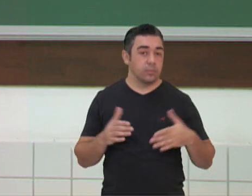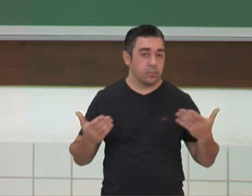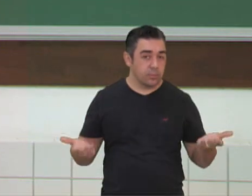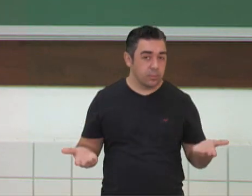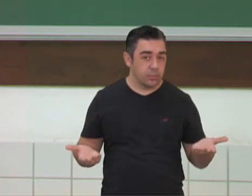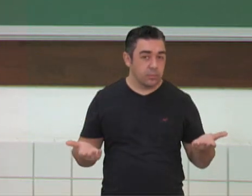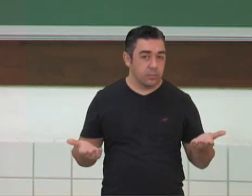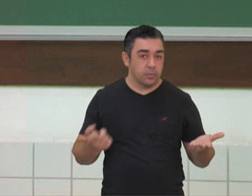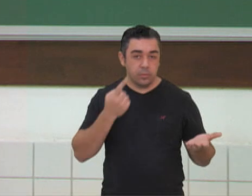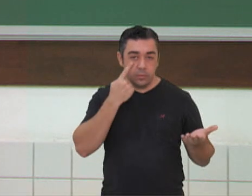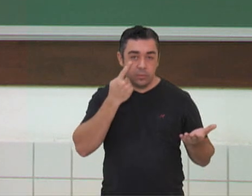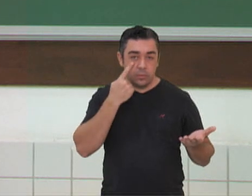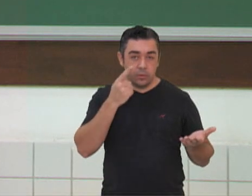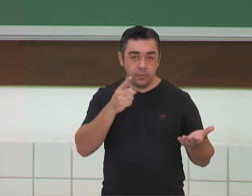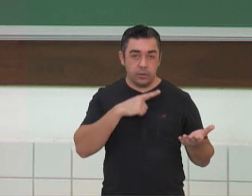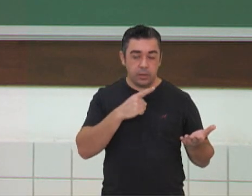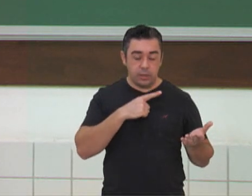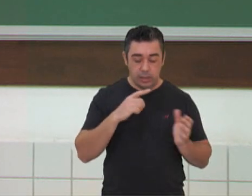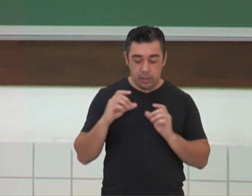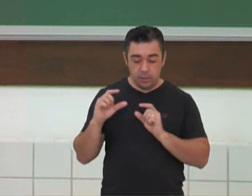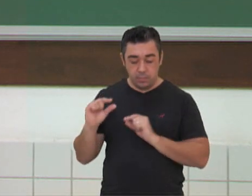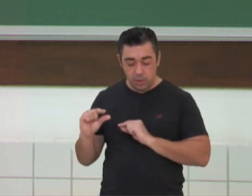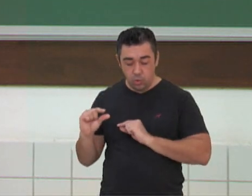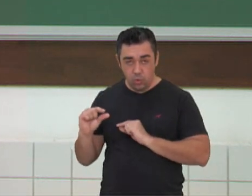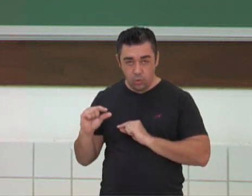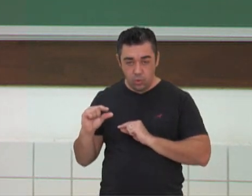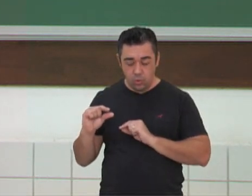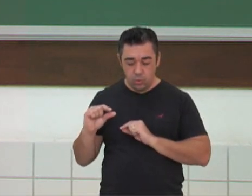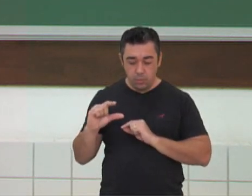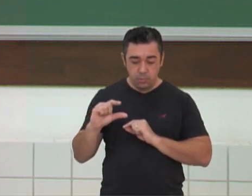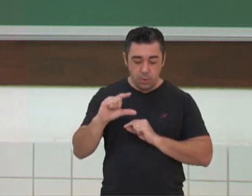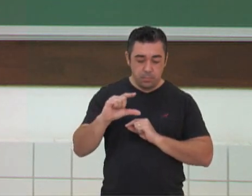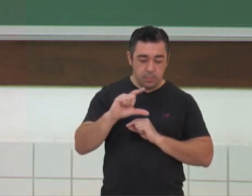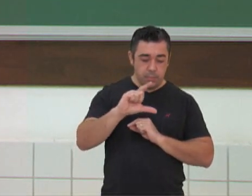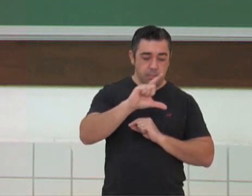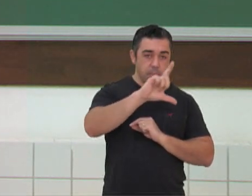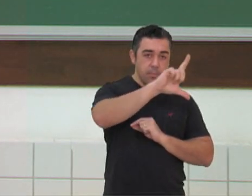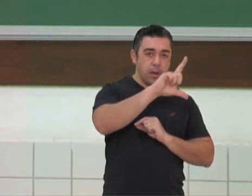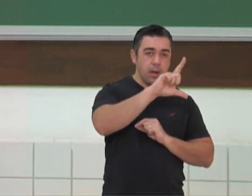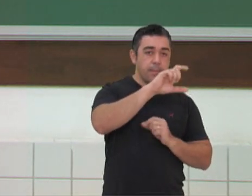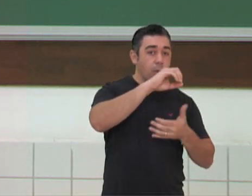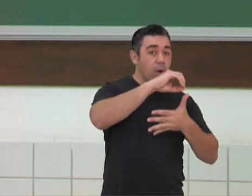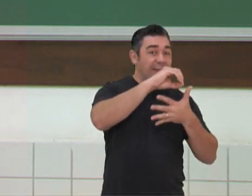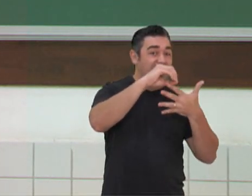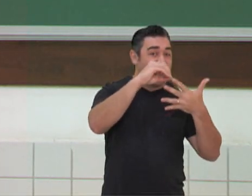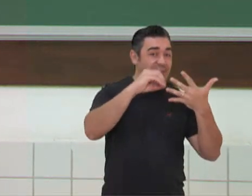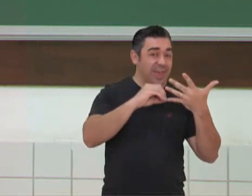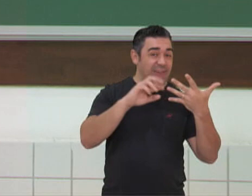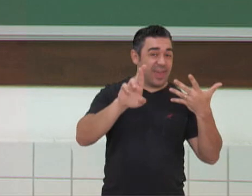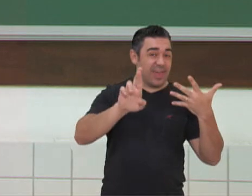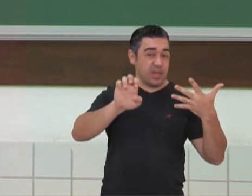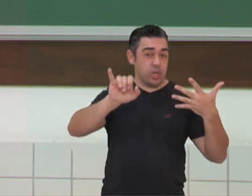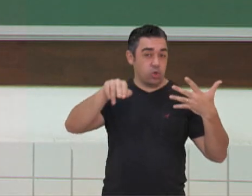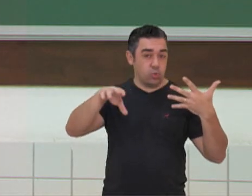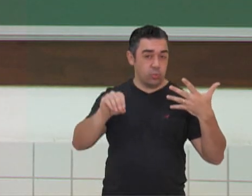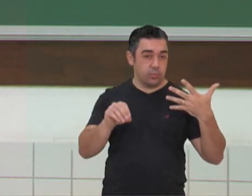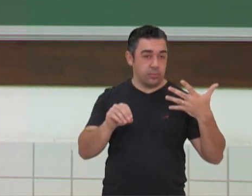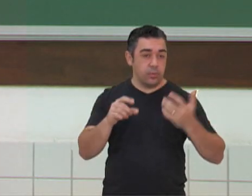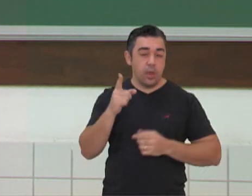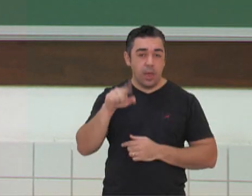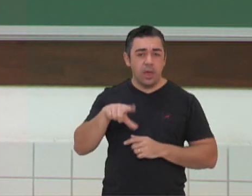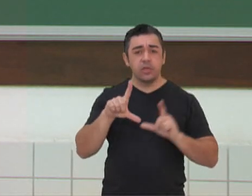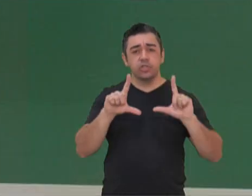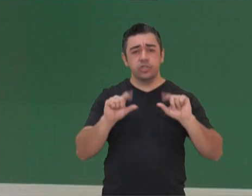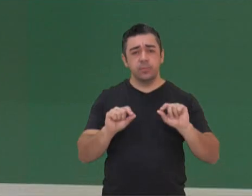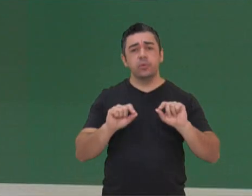aí, gente? Então, vejam, vocês estão indo da caixinha menor, que é a espécie, voltando para o reino, que é a caixa maior. Então, o que acontece aqui? Diminui